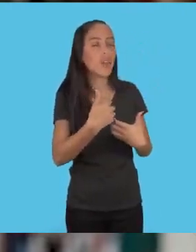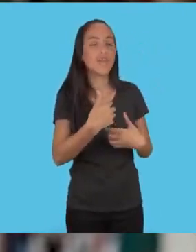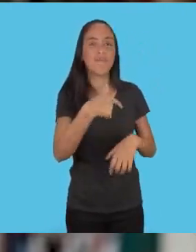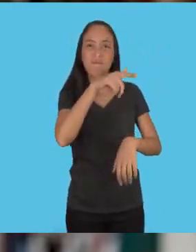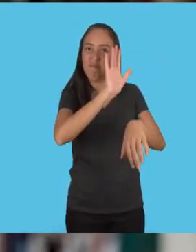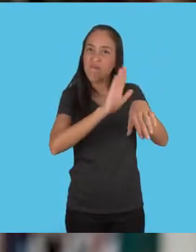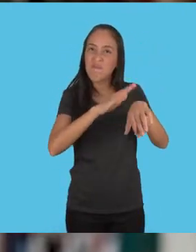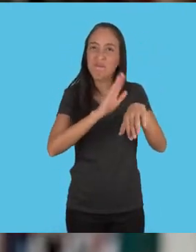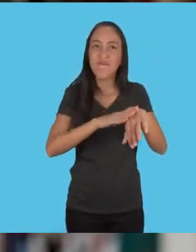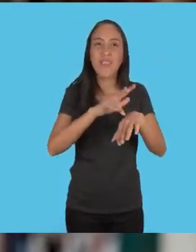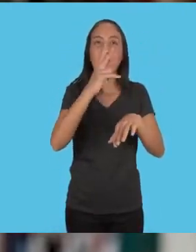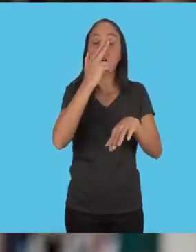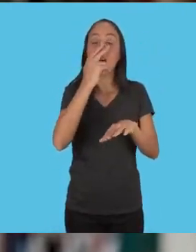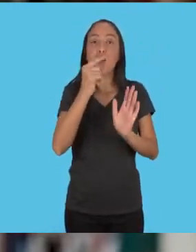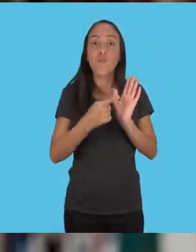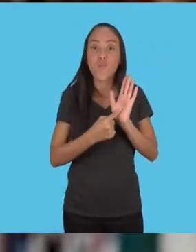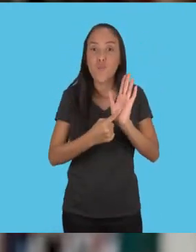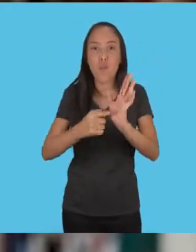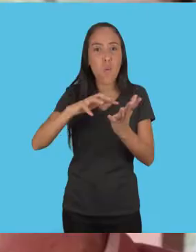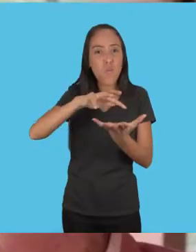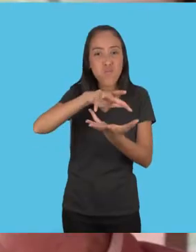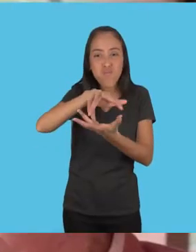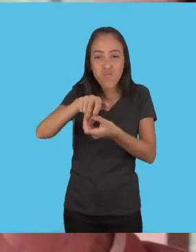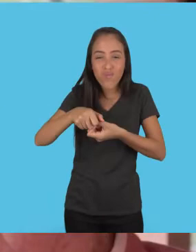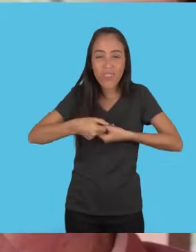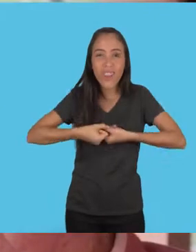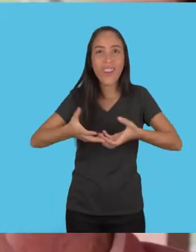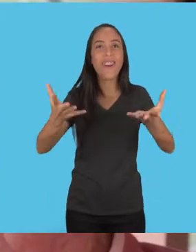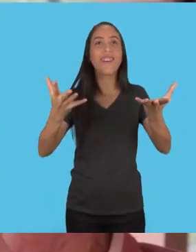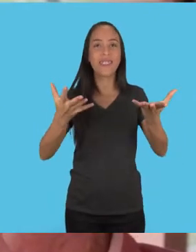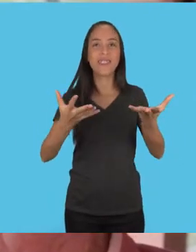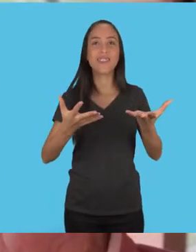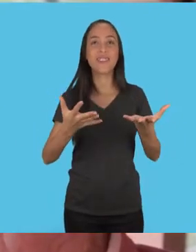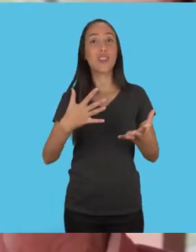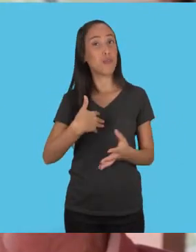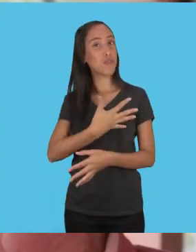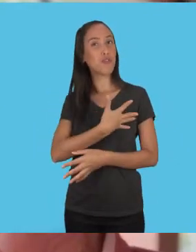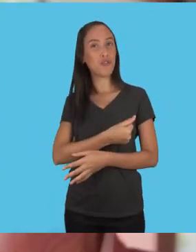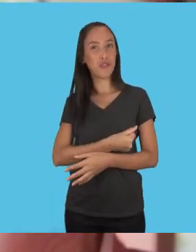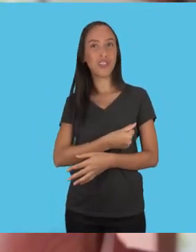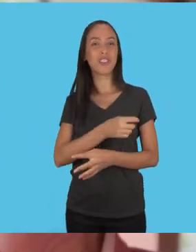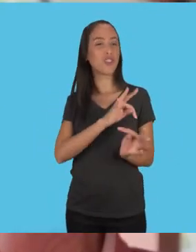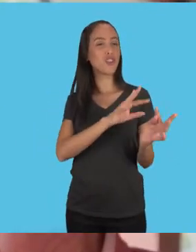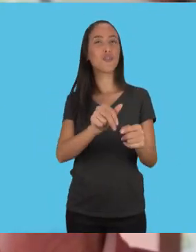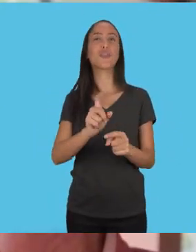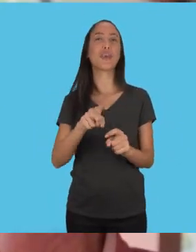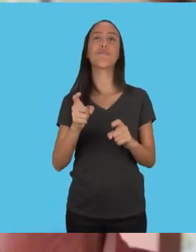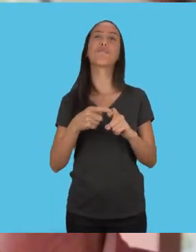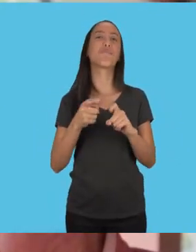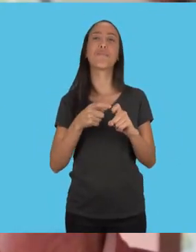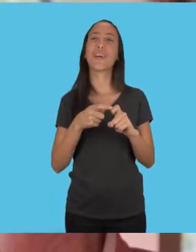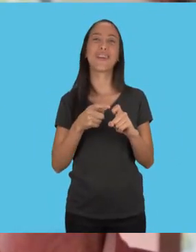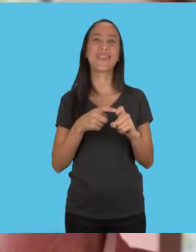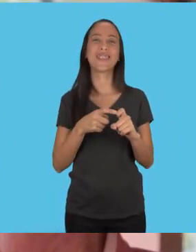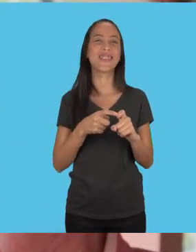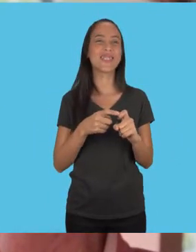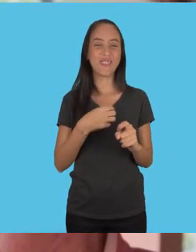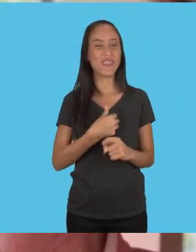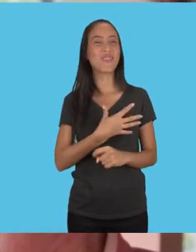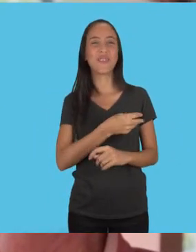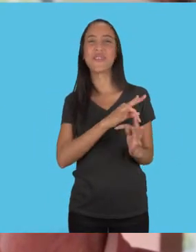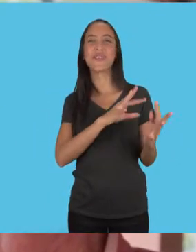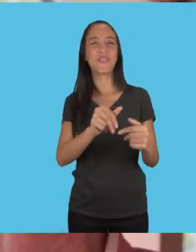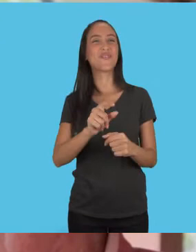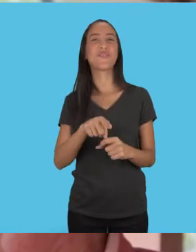te mostrar um mundo ali. Os meus filhos são todos médicos. Tudo médico.